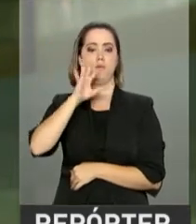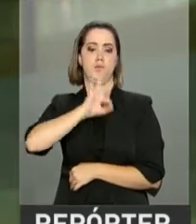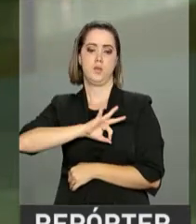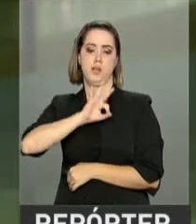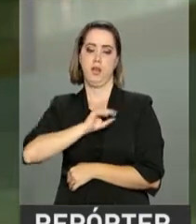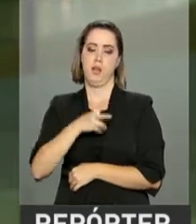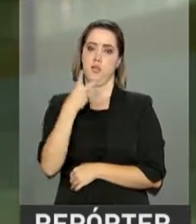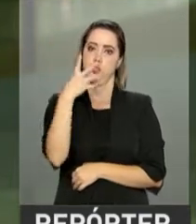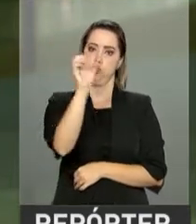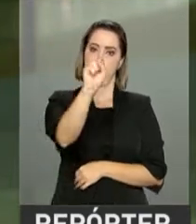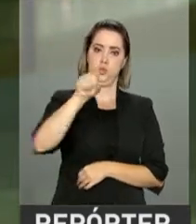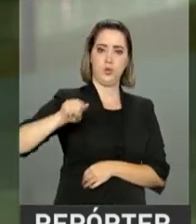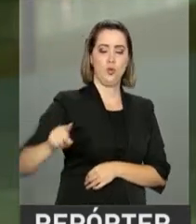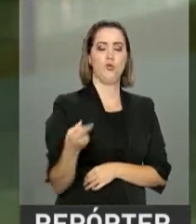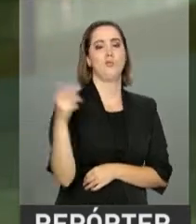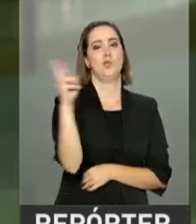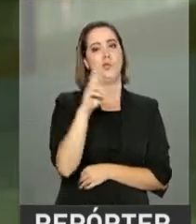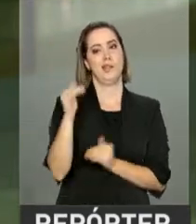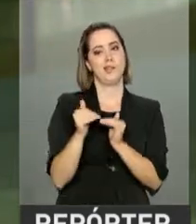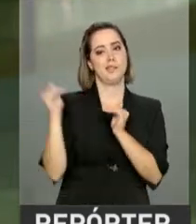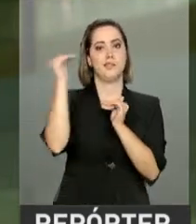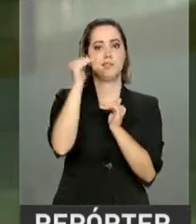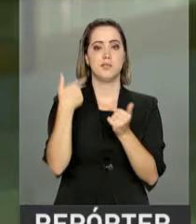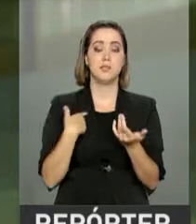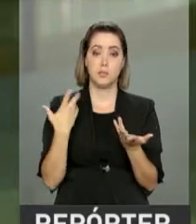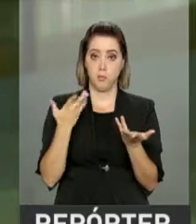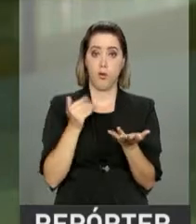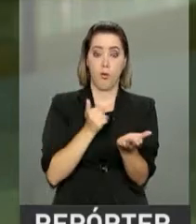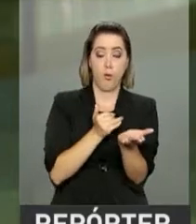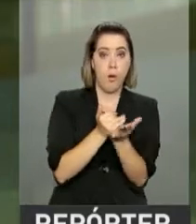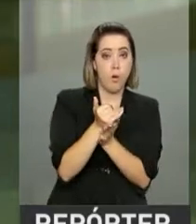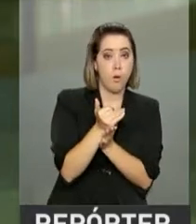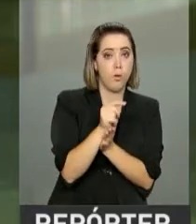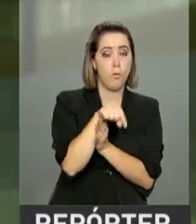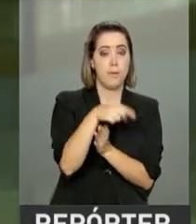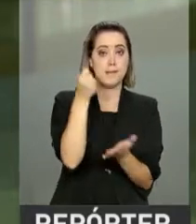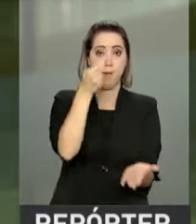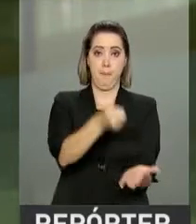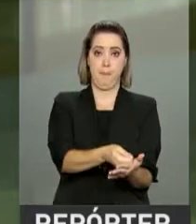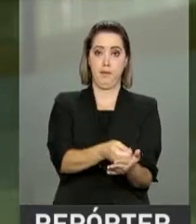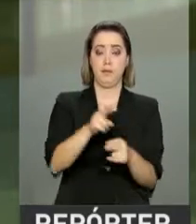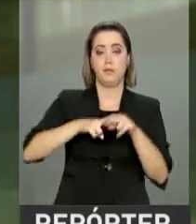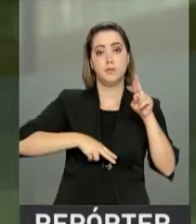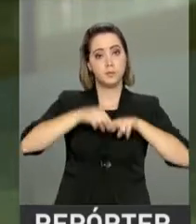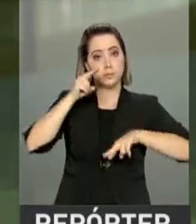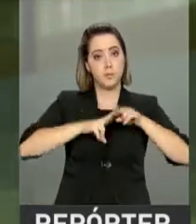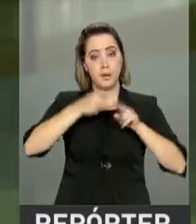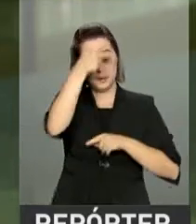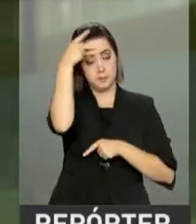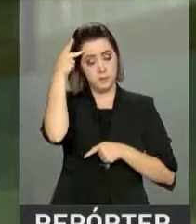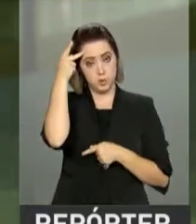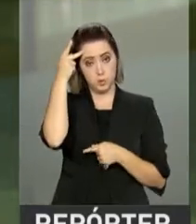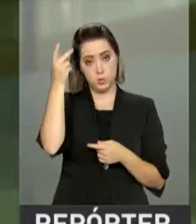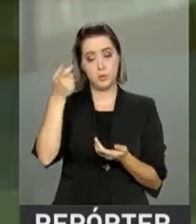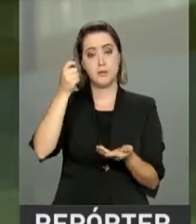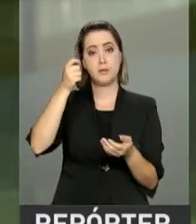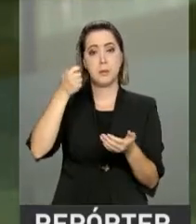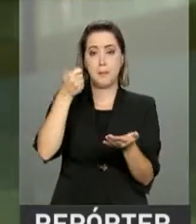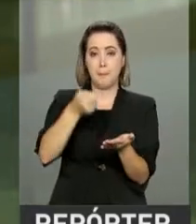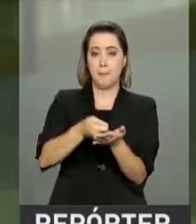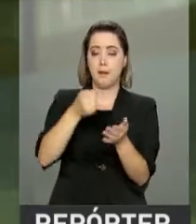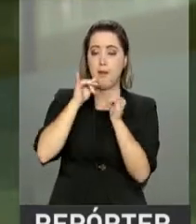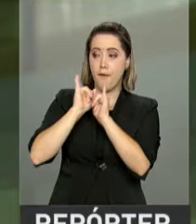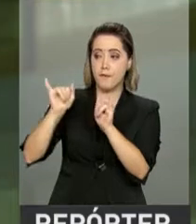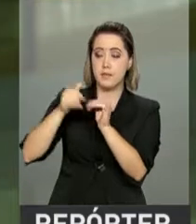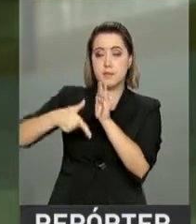2016 as instituições começam a ser pagas em junho e quem ea primeira declaração tem preferência na hora de receber também